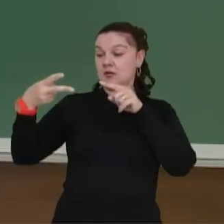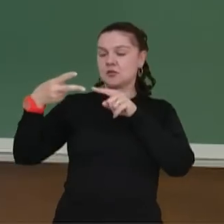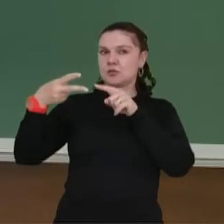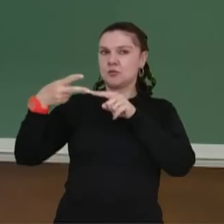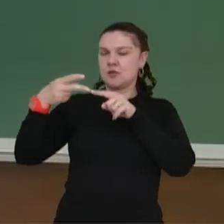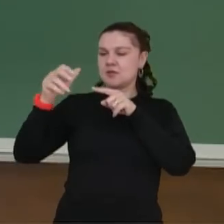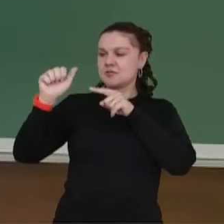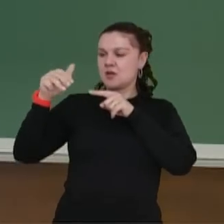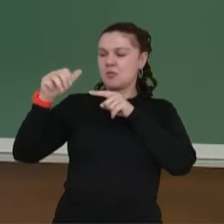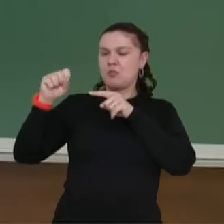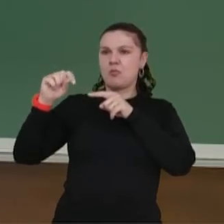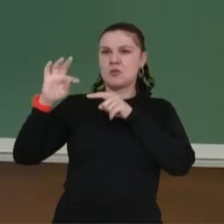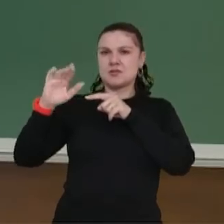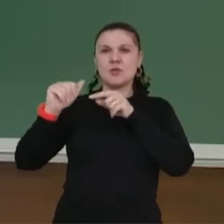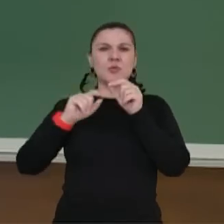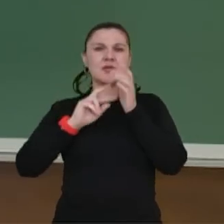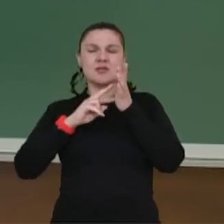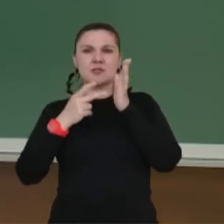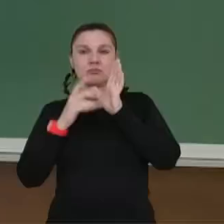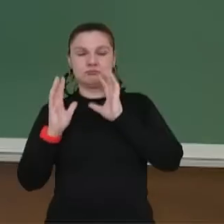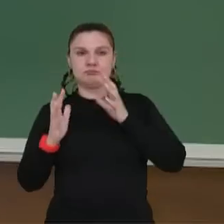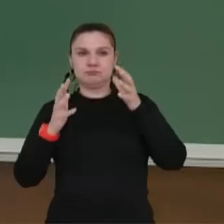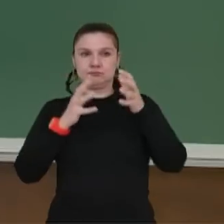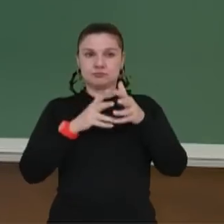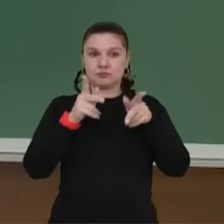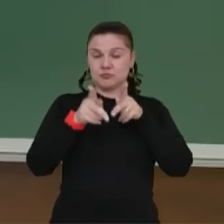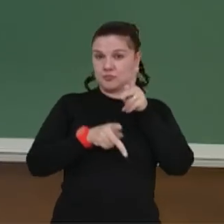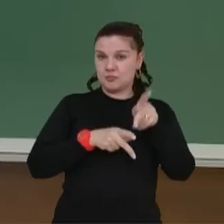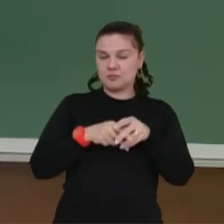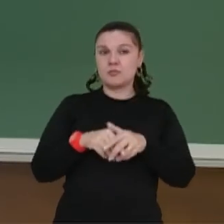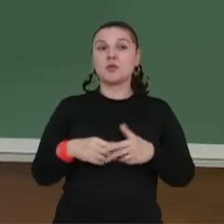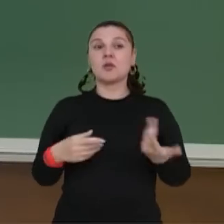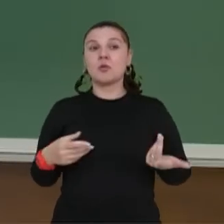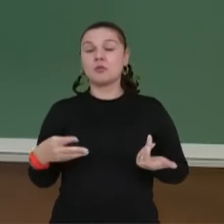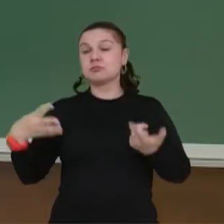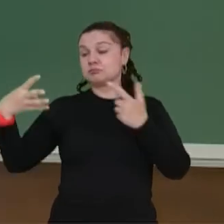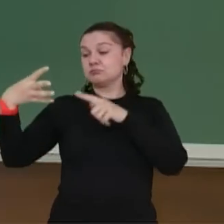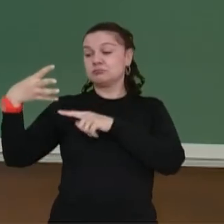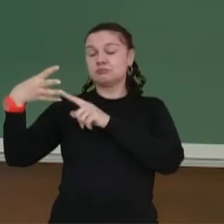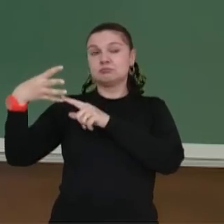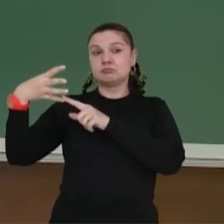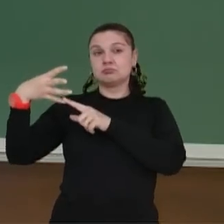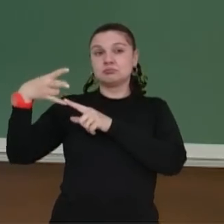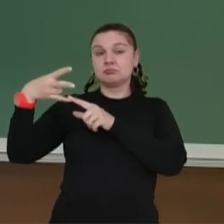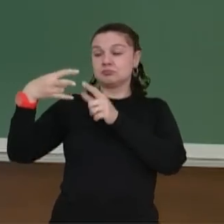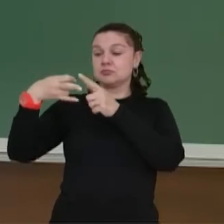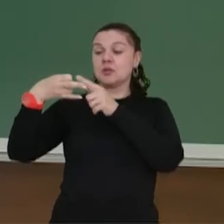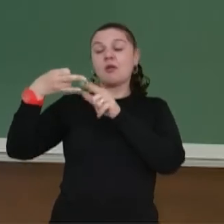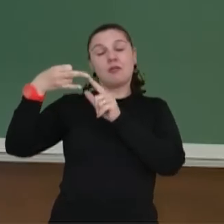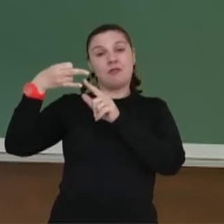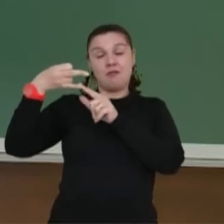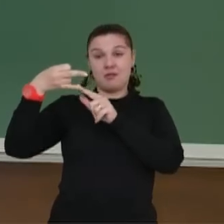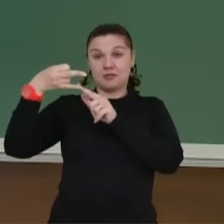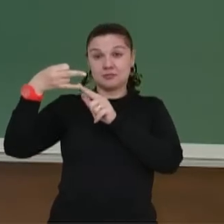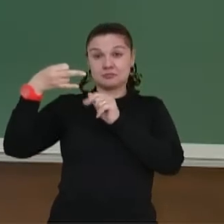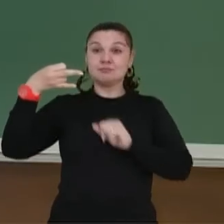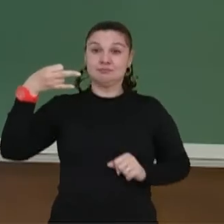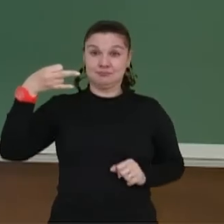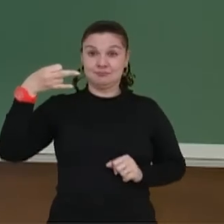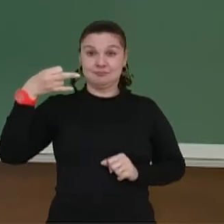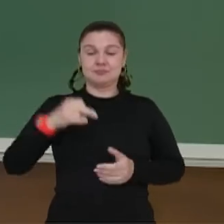a amostra. A amostra é o quê? É uma parte da população. Qual alternativa me diz isso? Subconjunto da população, aqui